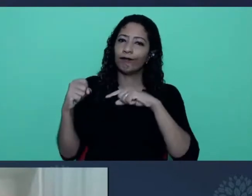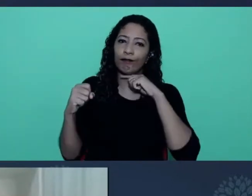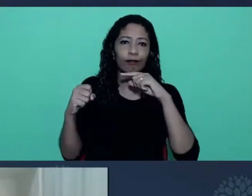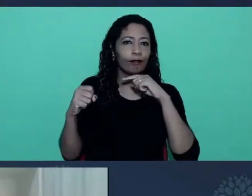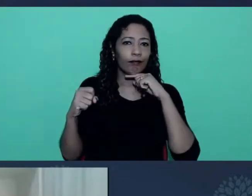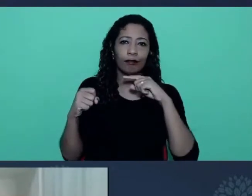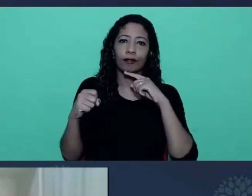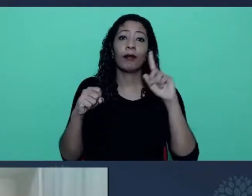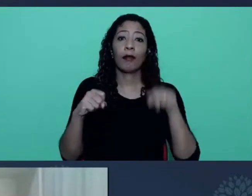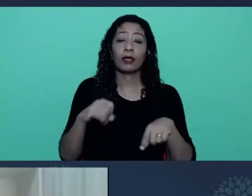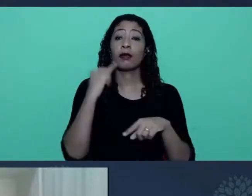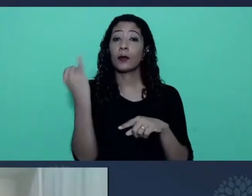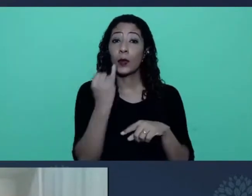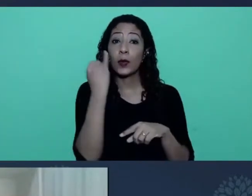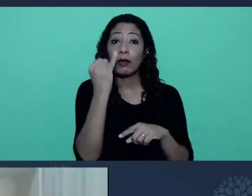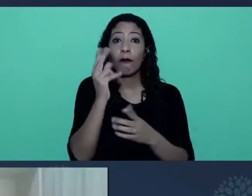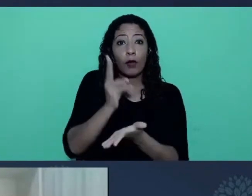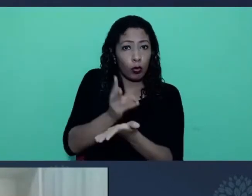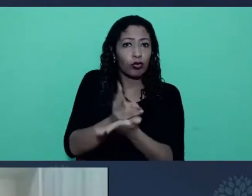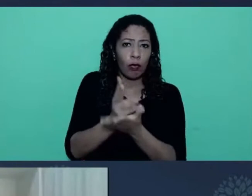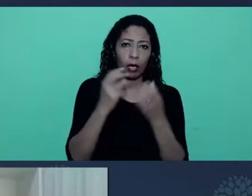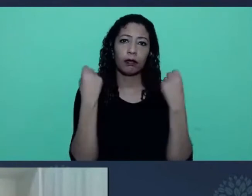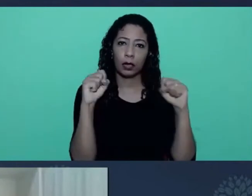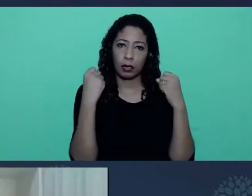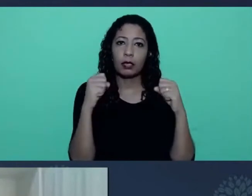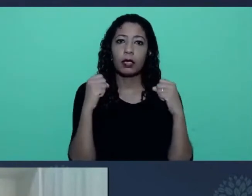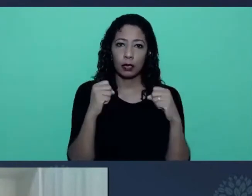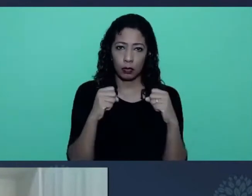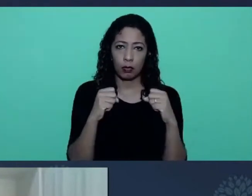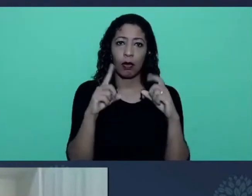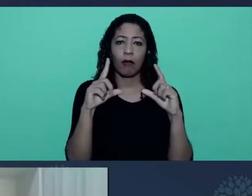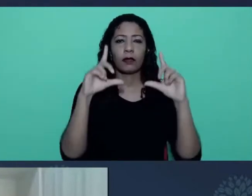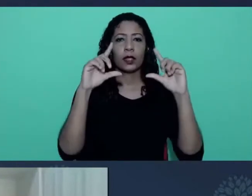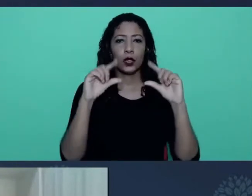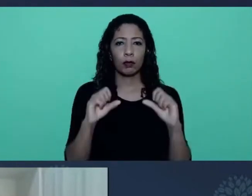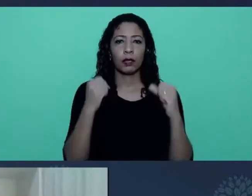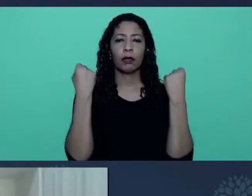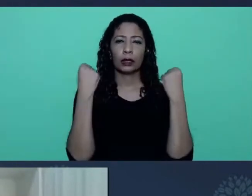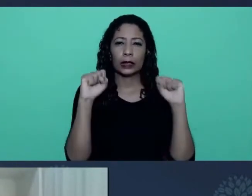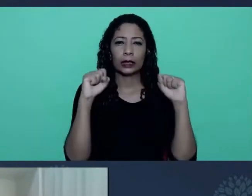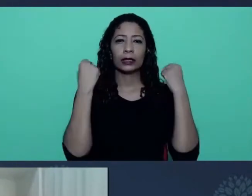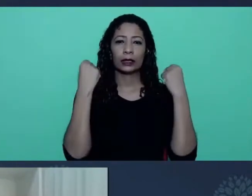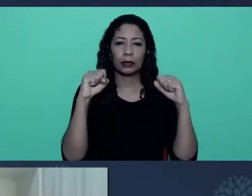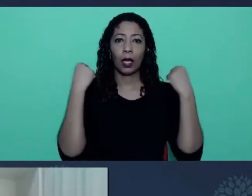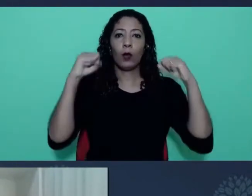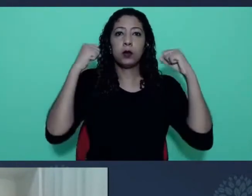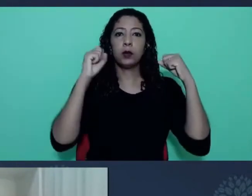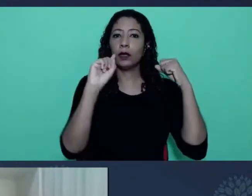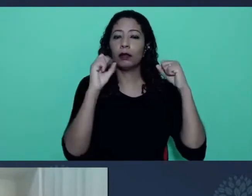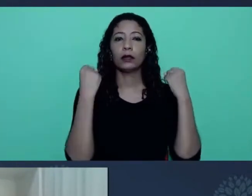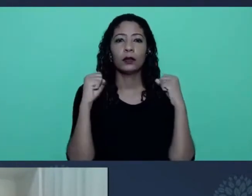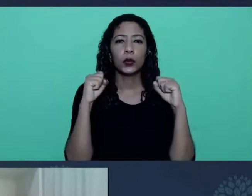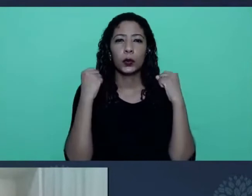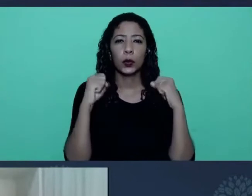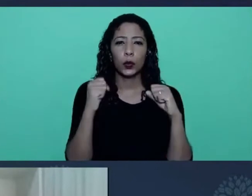mas é extremamente importante você manter. Então, diminua um pouco a intensidade para que você consiga manter